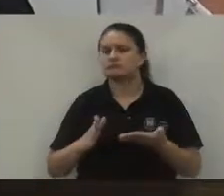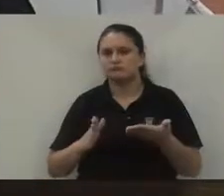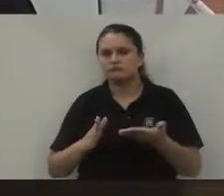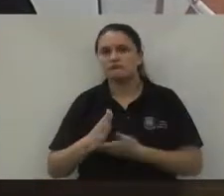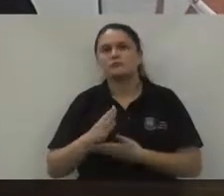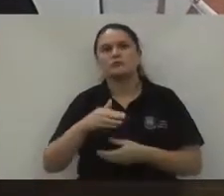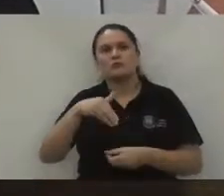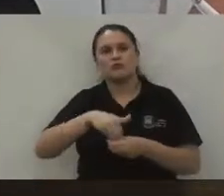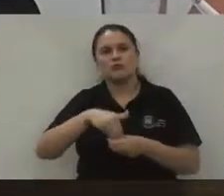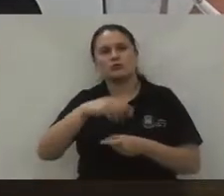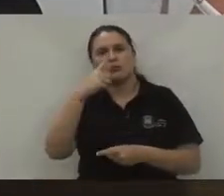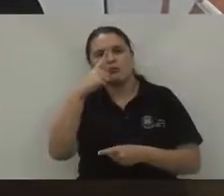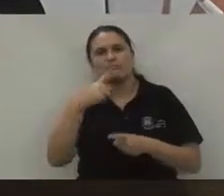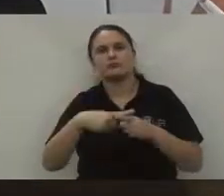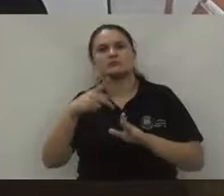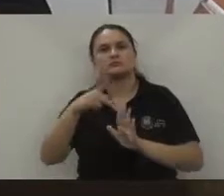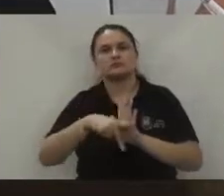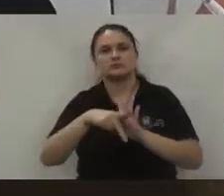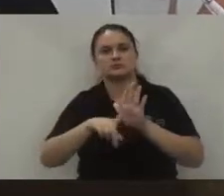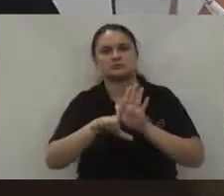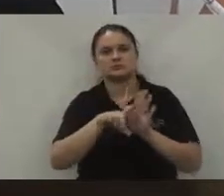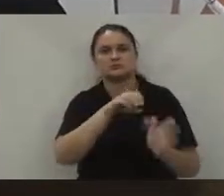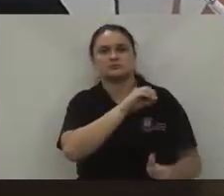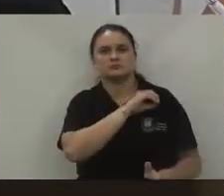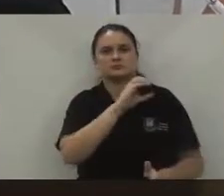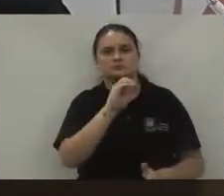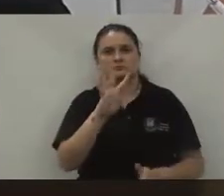em votação única, o projeto de lei ordinária número